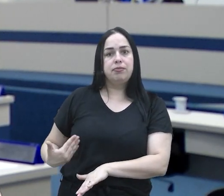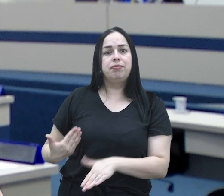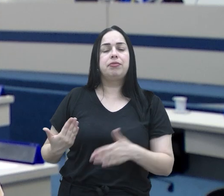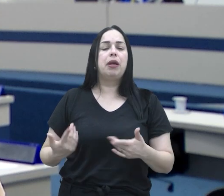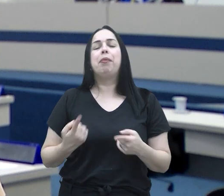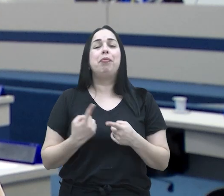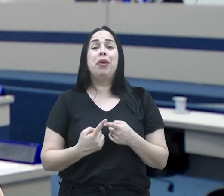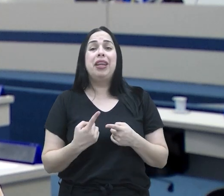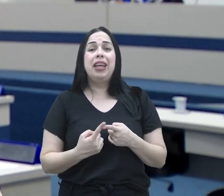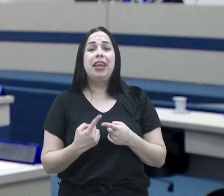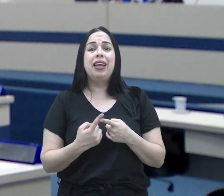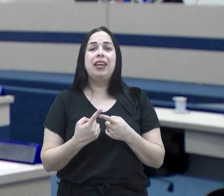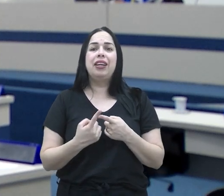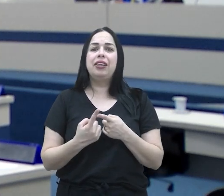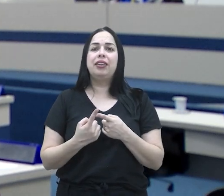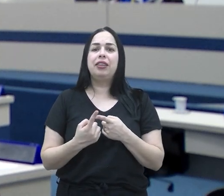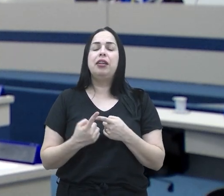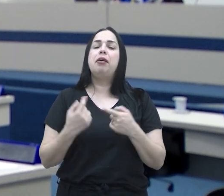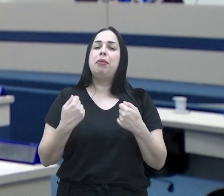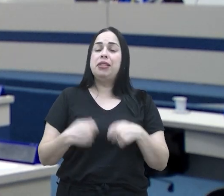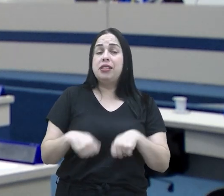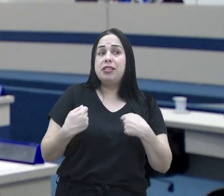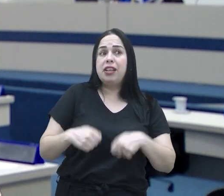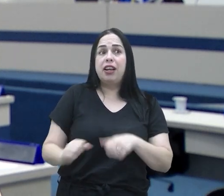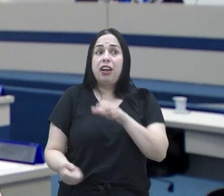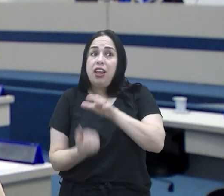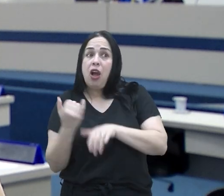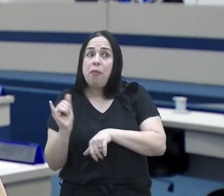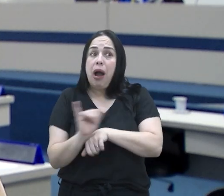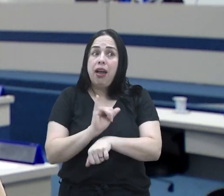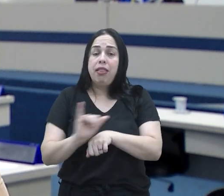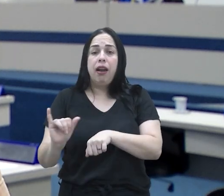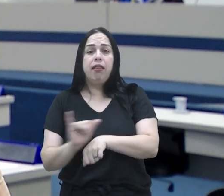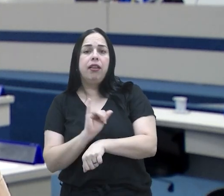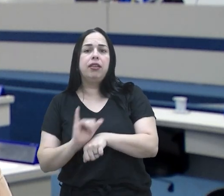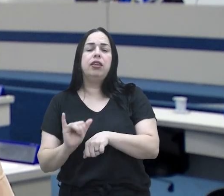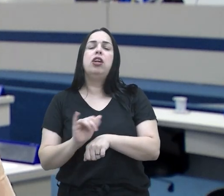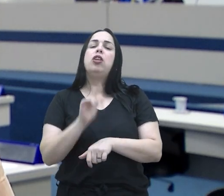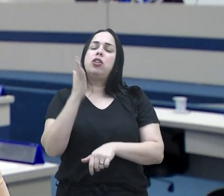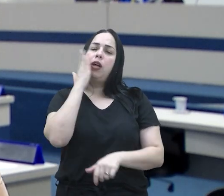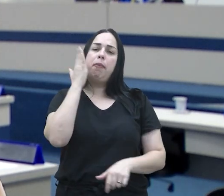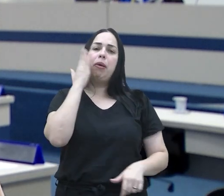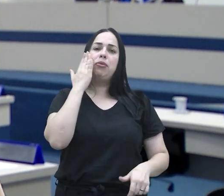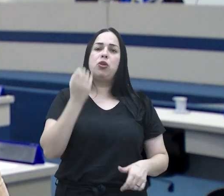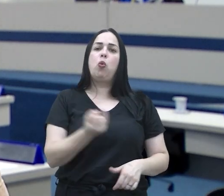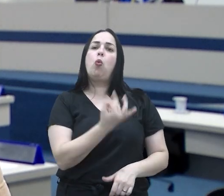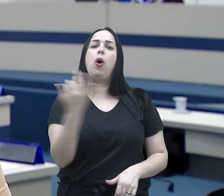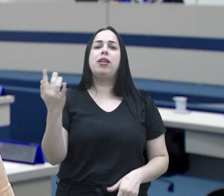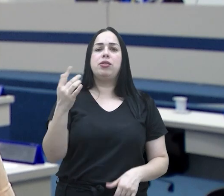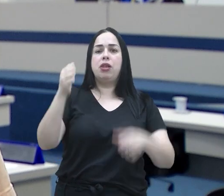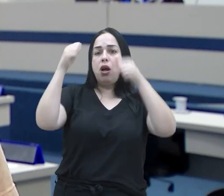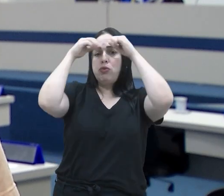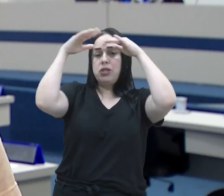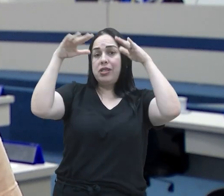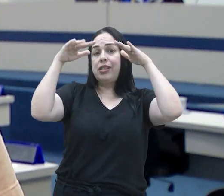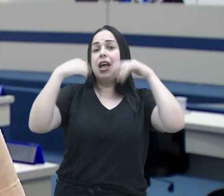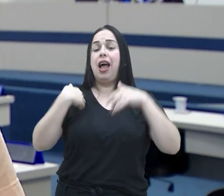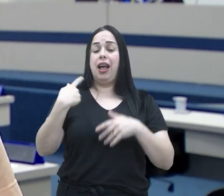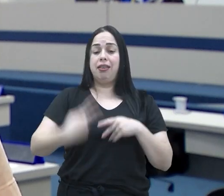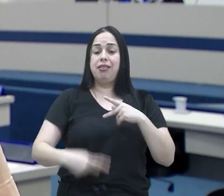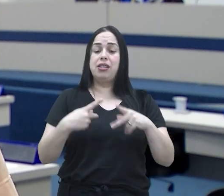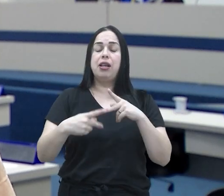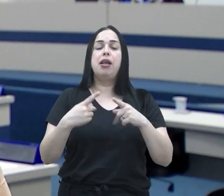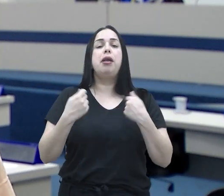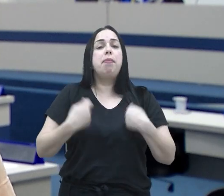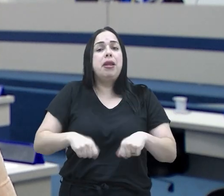agências, porque a gente precisa arrumar uma maneira, A gente sabe que temos, vários autistas, na nossa cidade